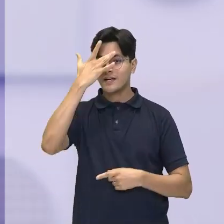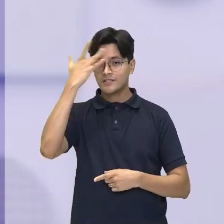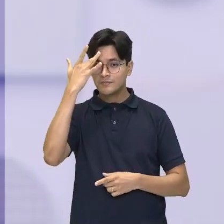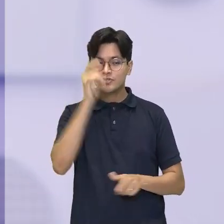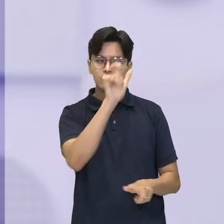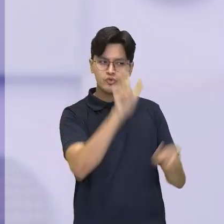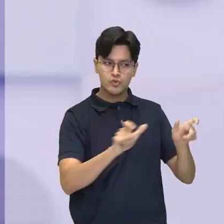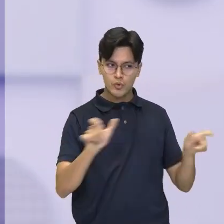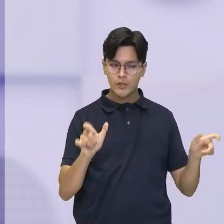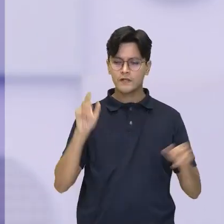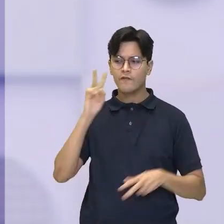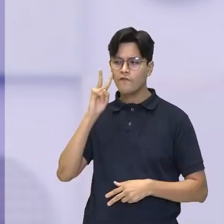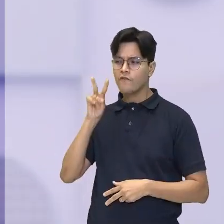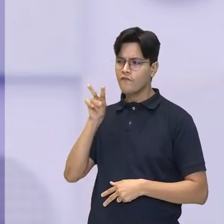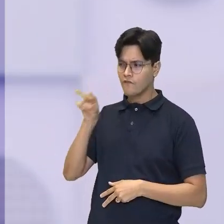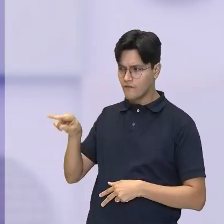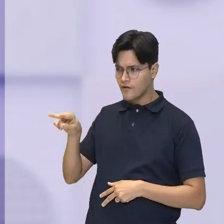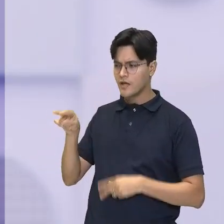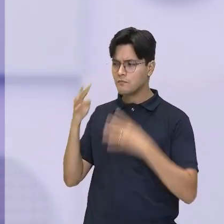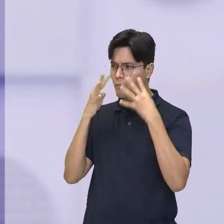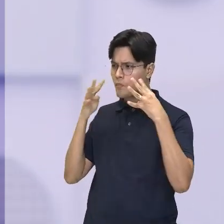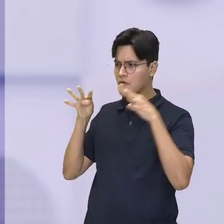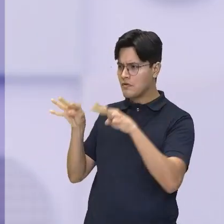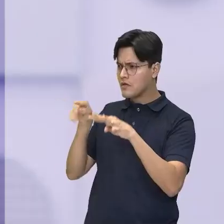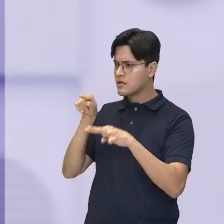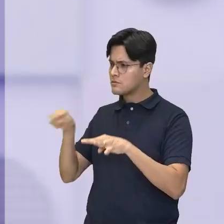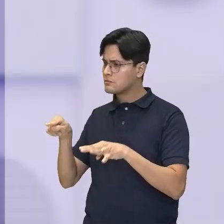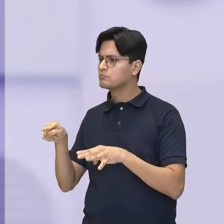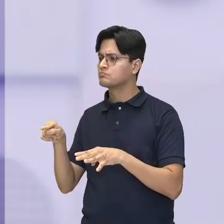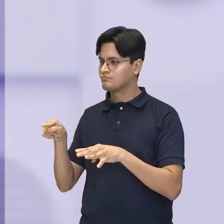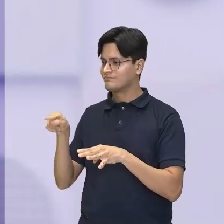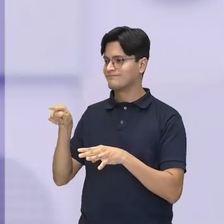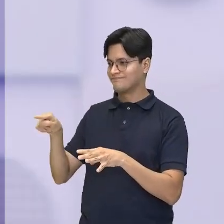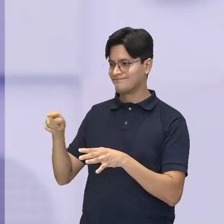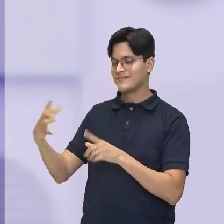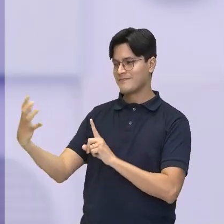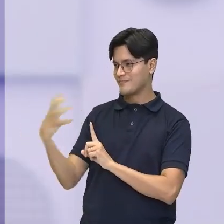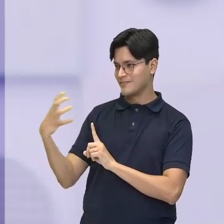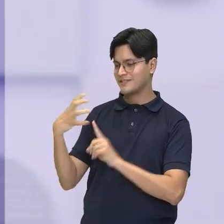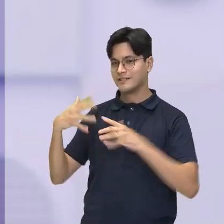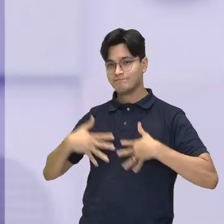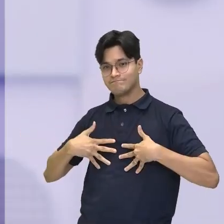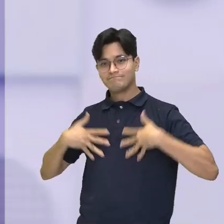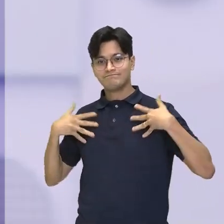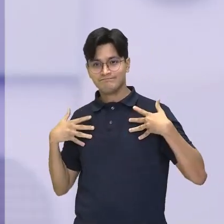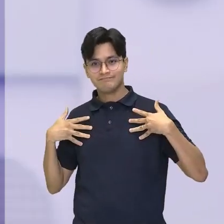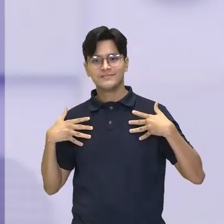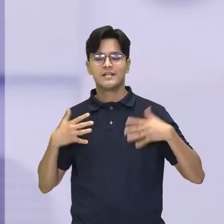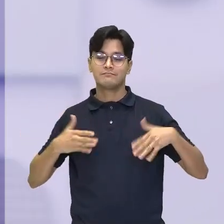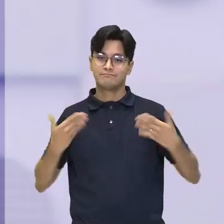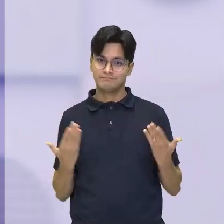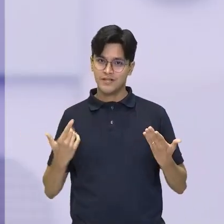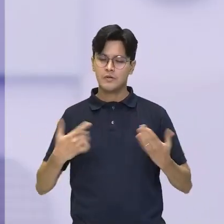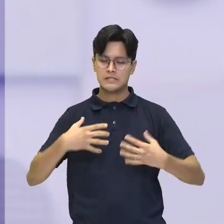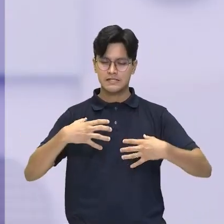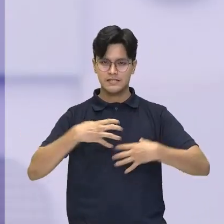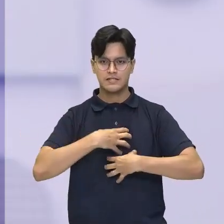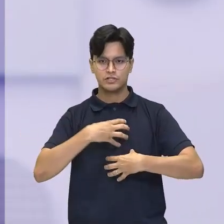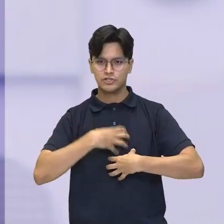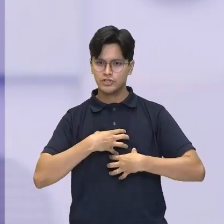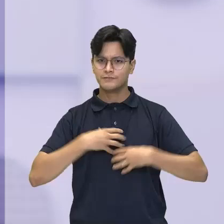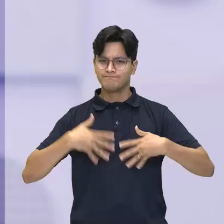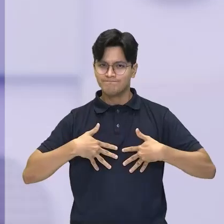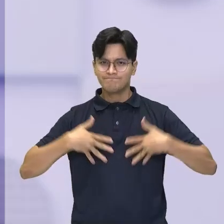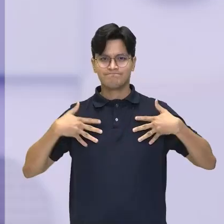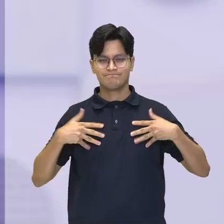religioso, que as outras pessoas vão se inspirar e vão perseverar no caminho ensinado,